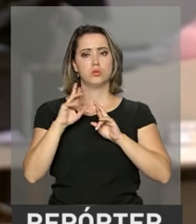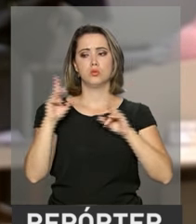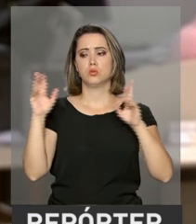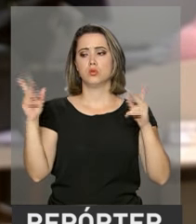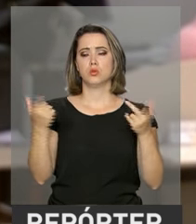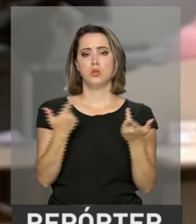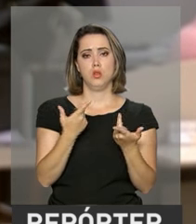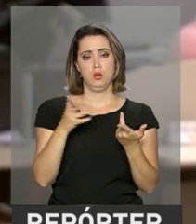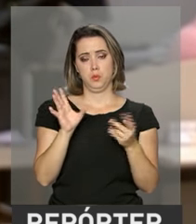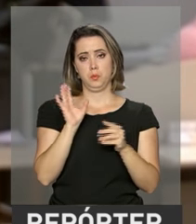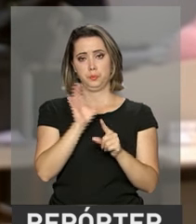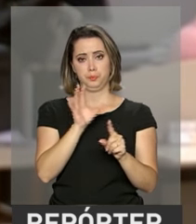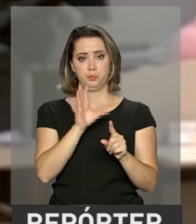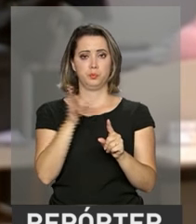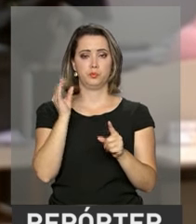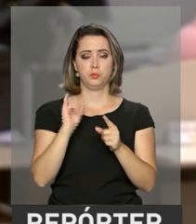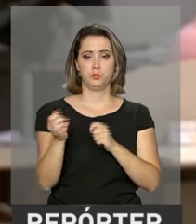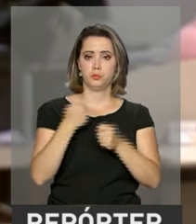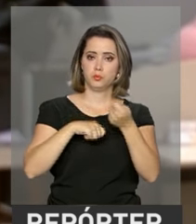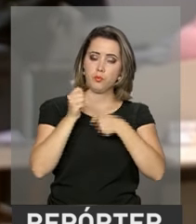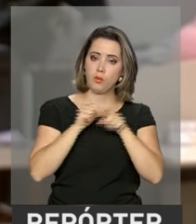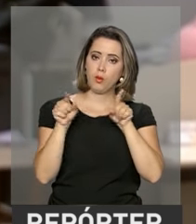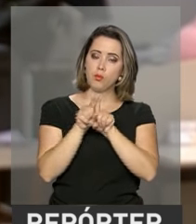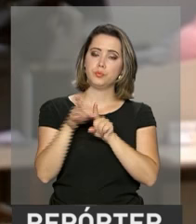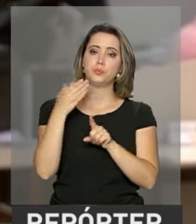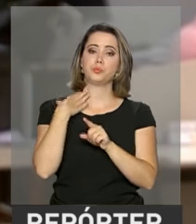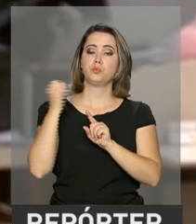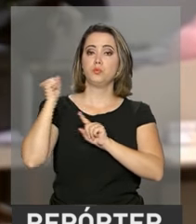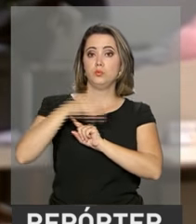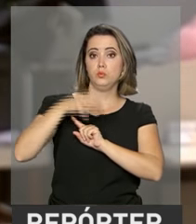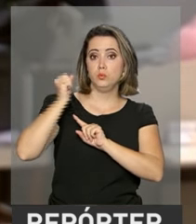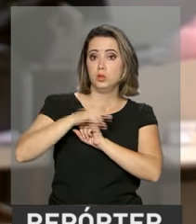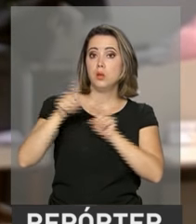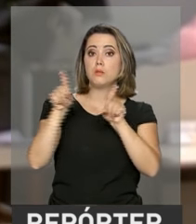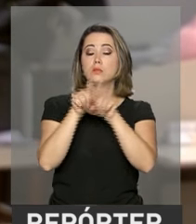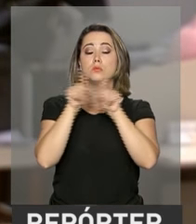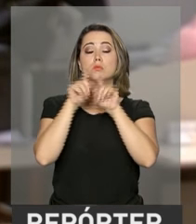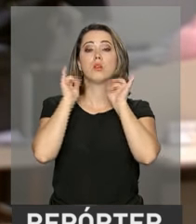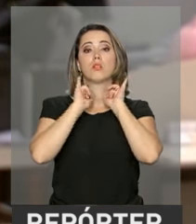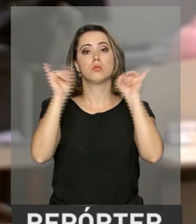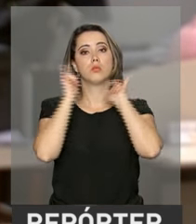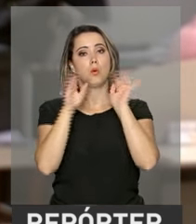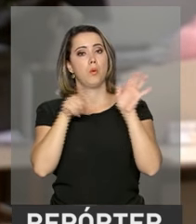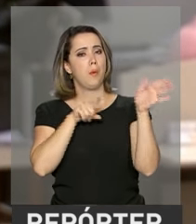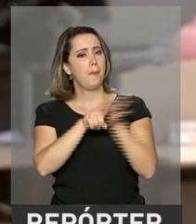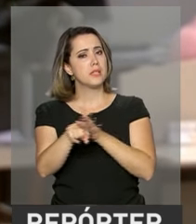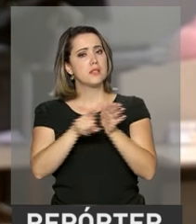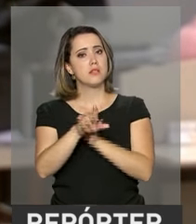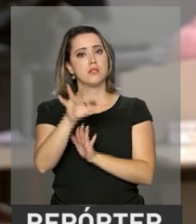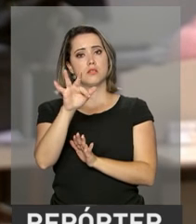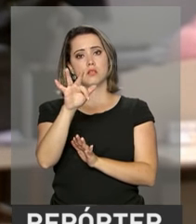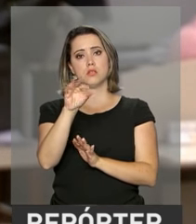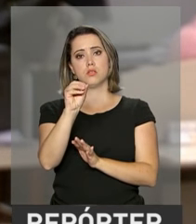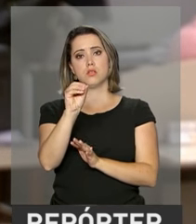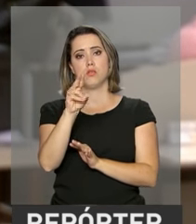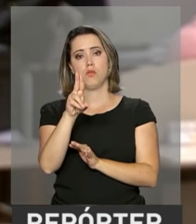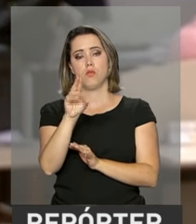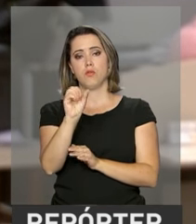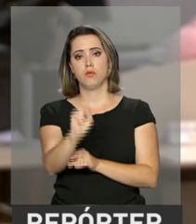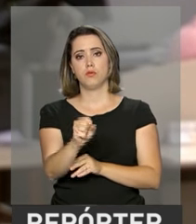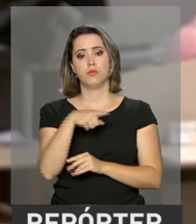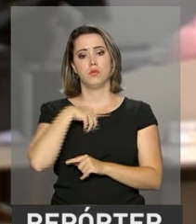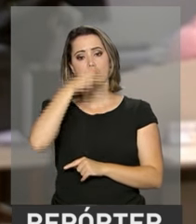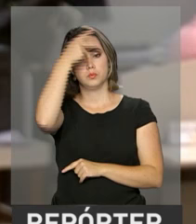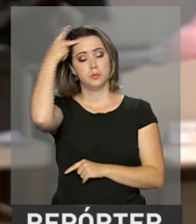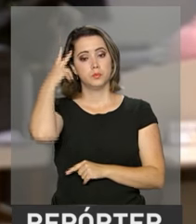exercem sobre a economia. E o Banco Central também divulgou o boletim Focus, com estimativas do mercado financeiro para a economia. Os